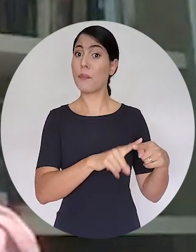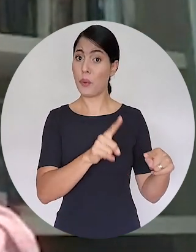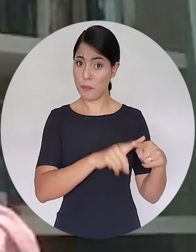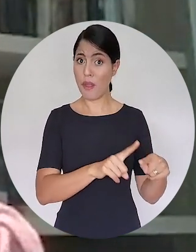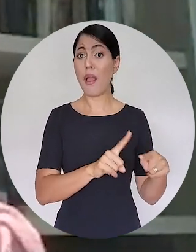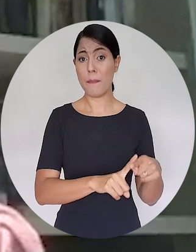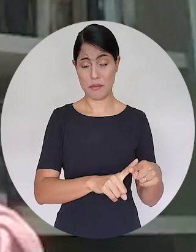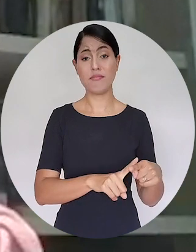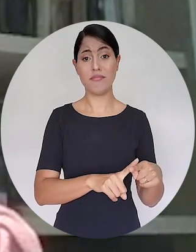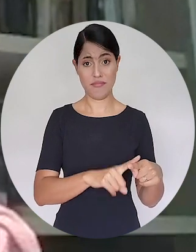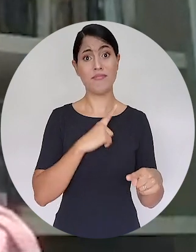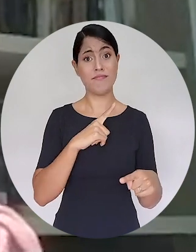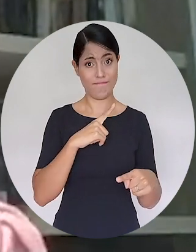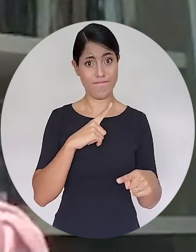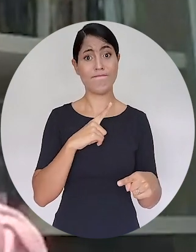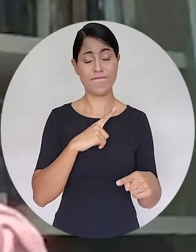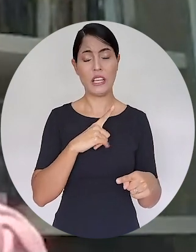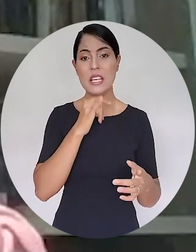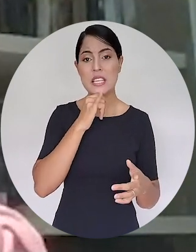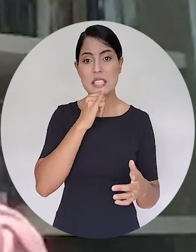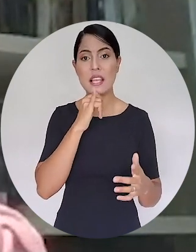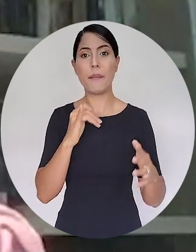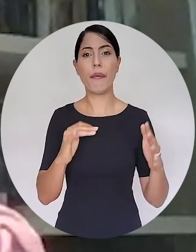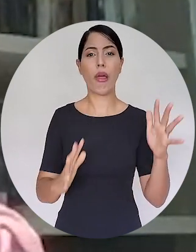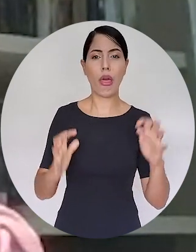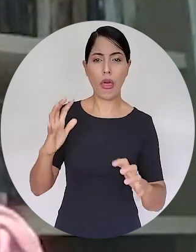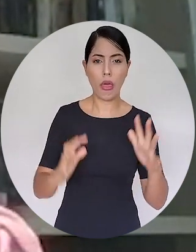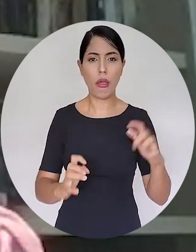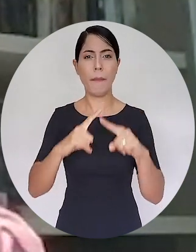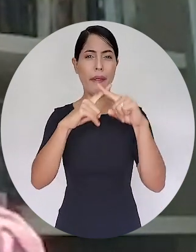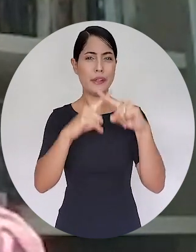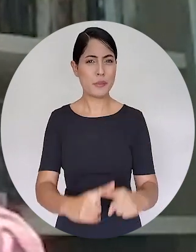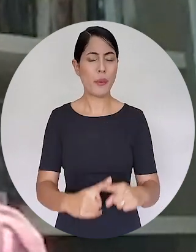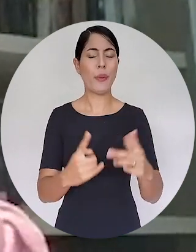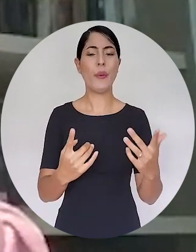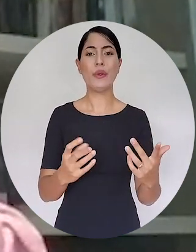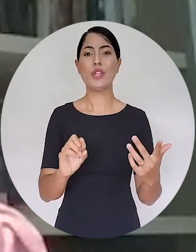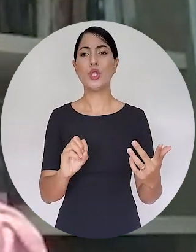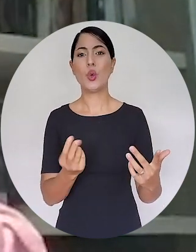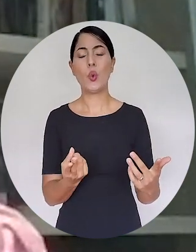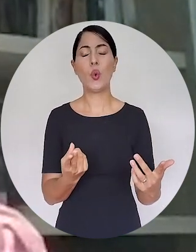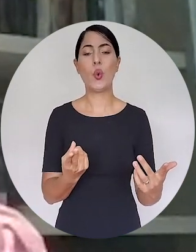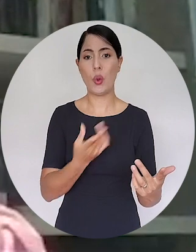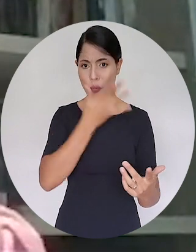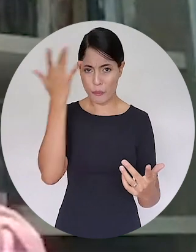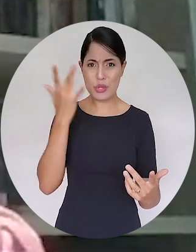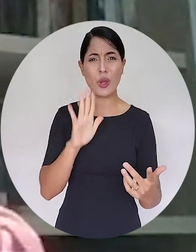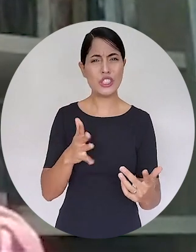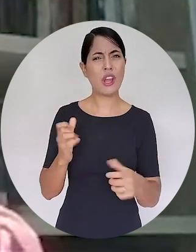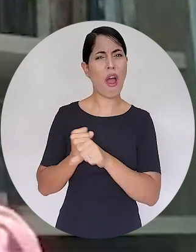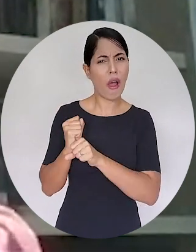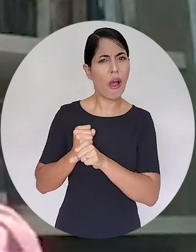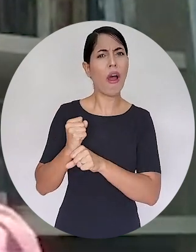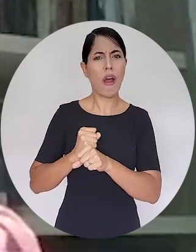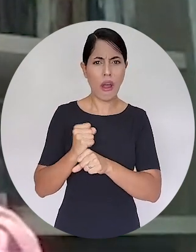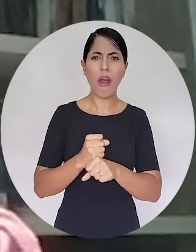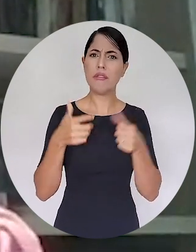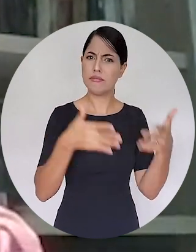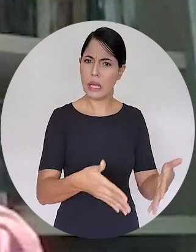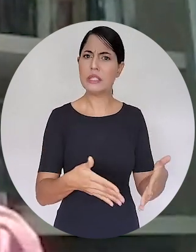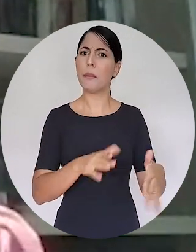internas, né? São disputas, brigas, desentendimentos que acontecem entre pessoas que estão ali há muitos